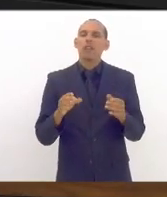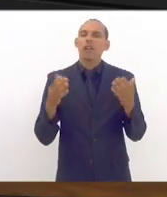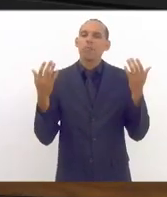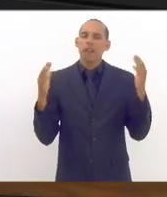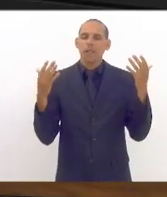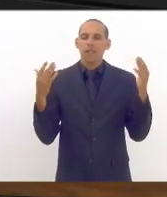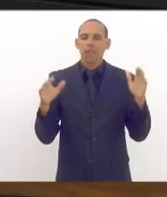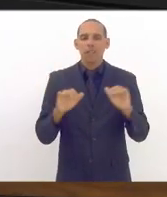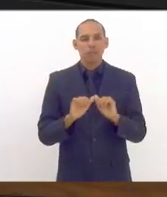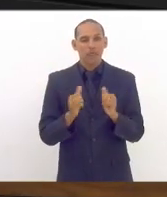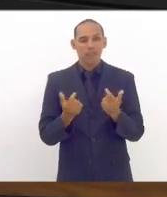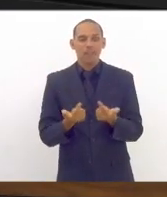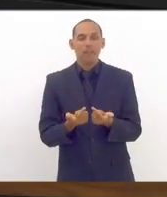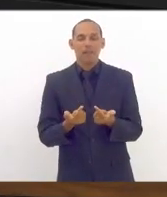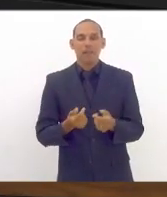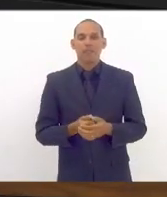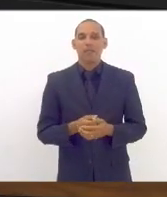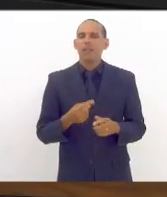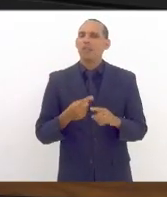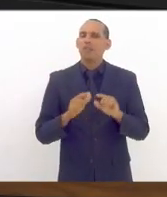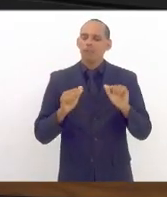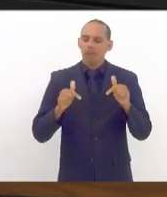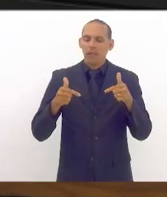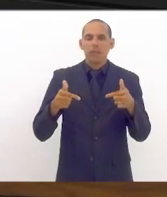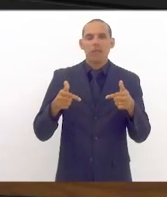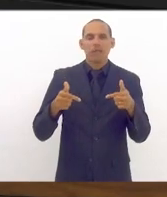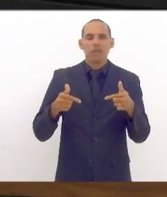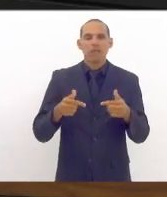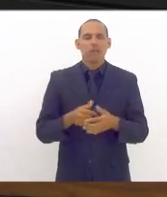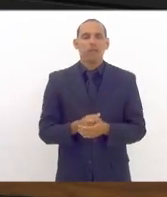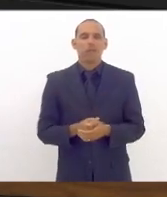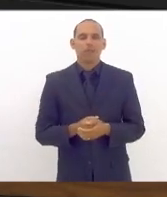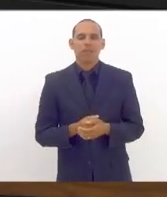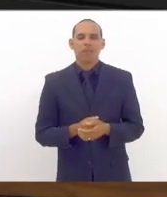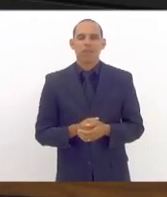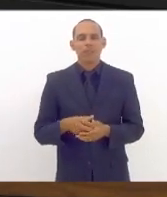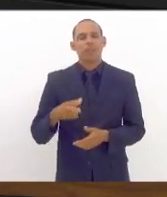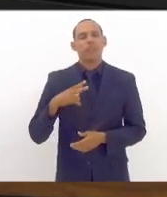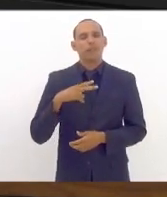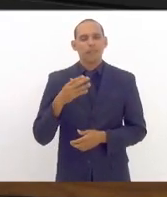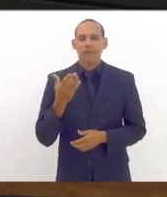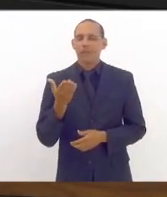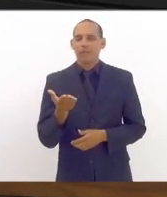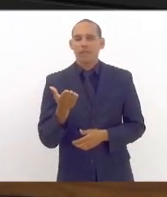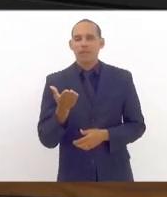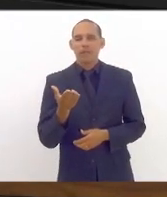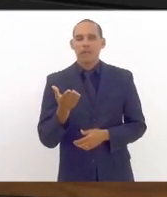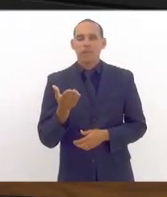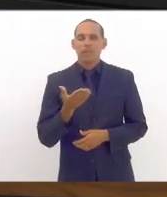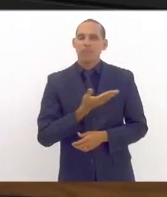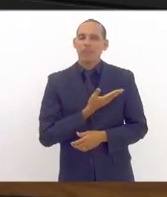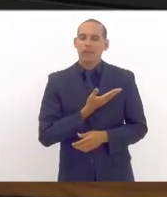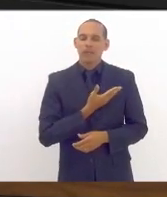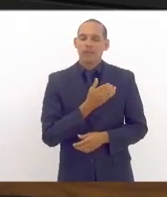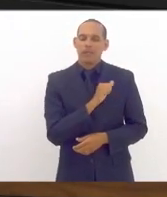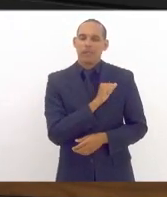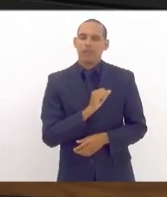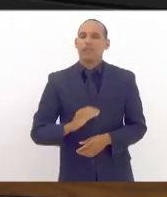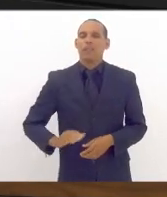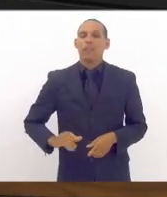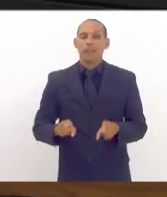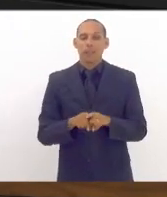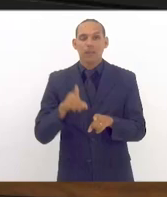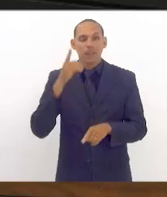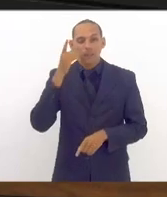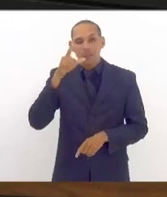a assembleia pela iniciativa particularmente a você amigo André ao